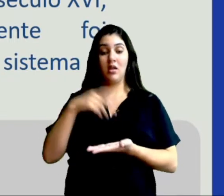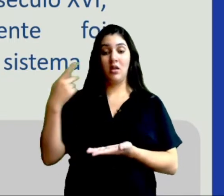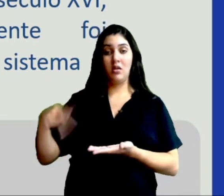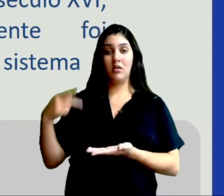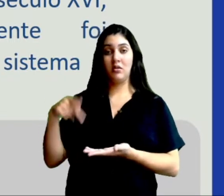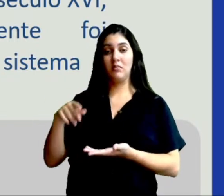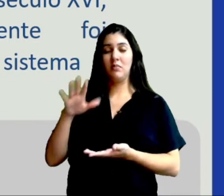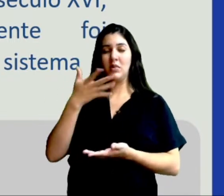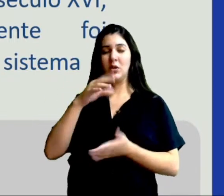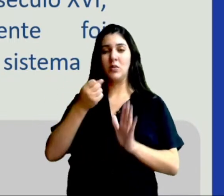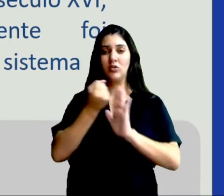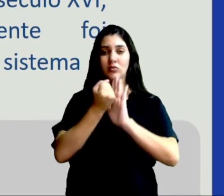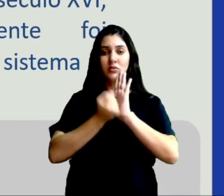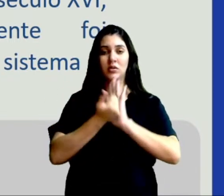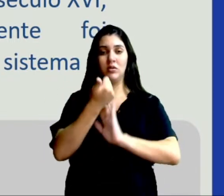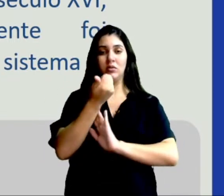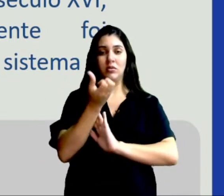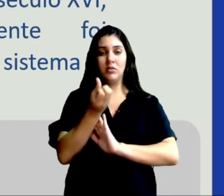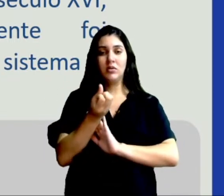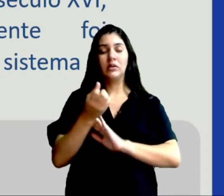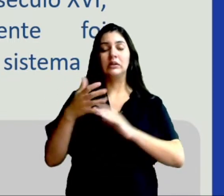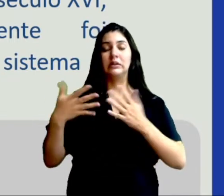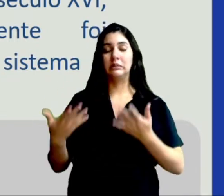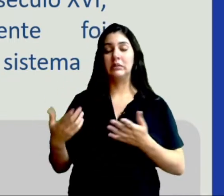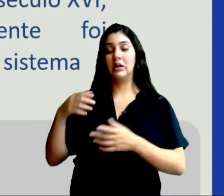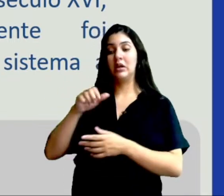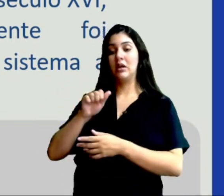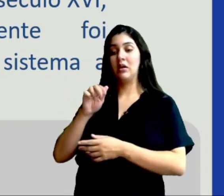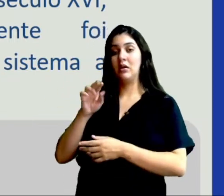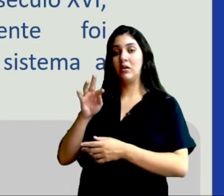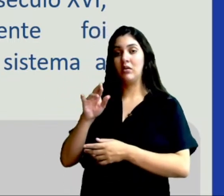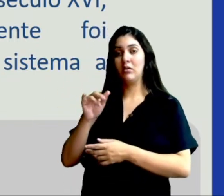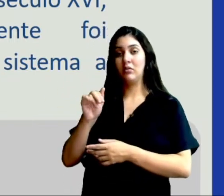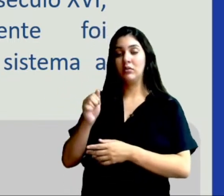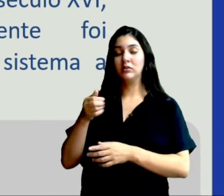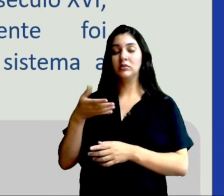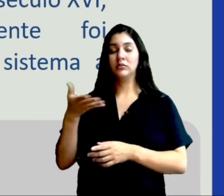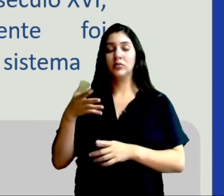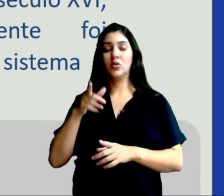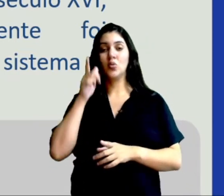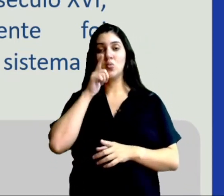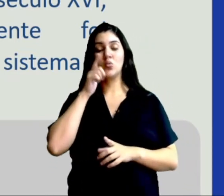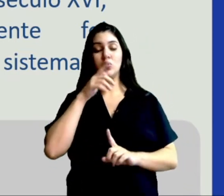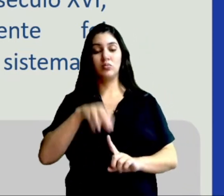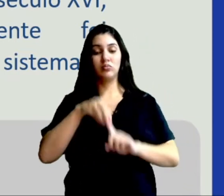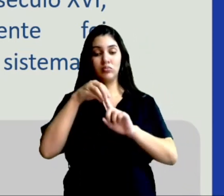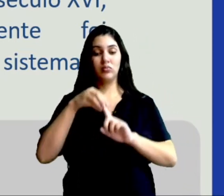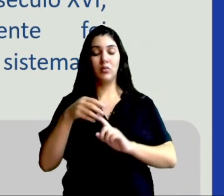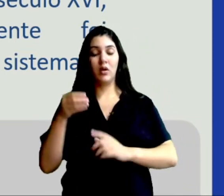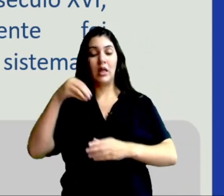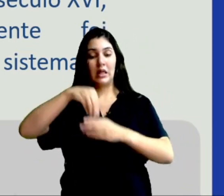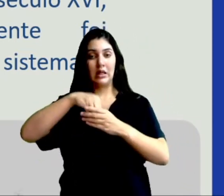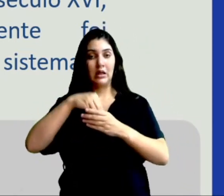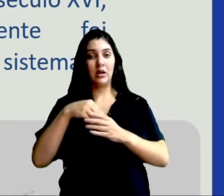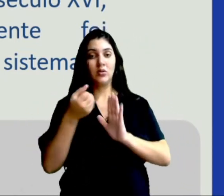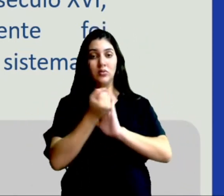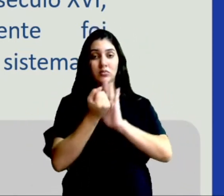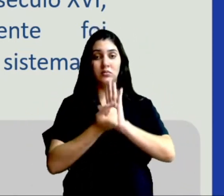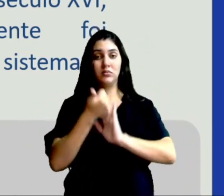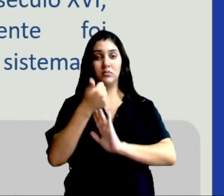desde o século XVI, enquanto a Austrália somente foi efetivamente incorporada esse sistema a partir do século